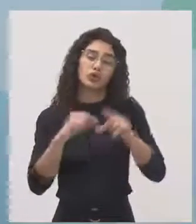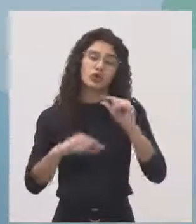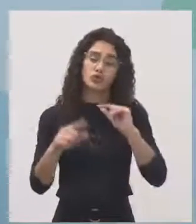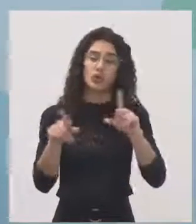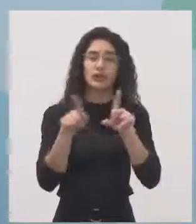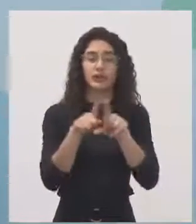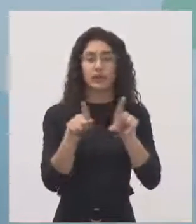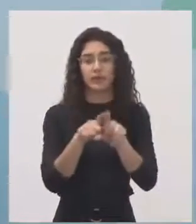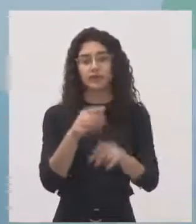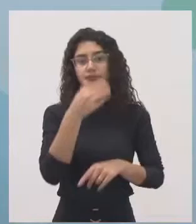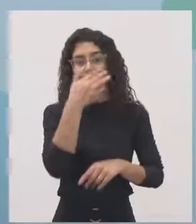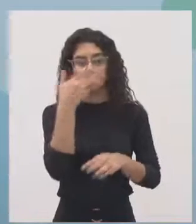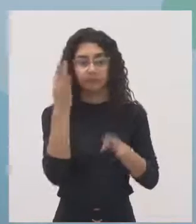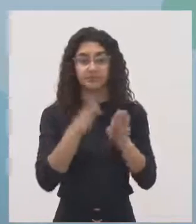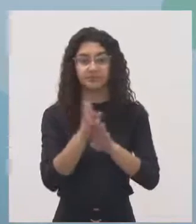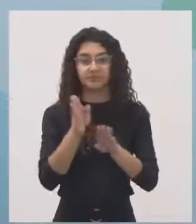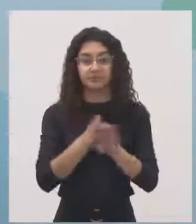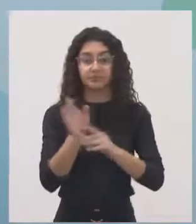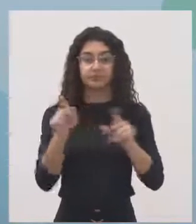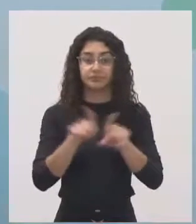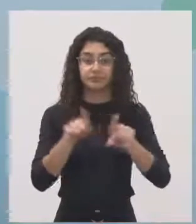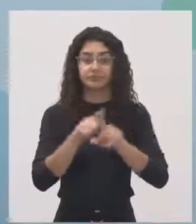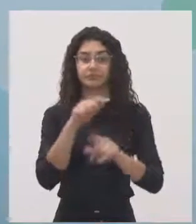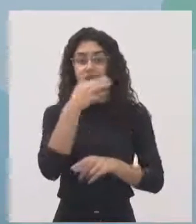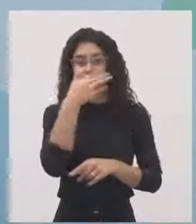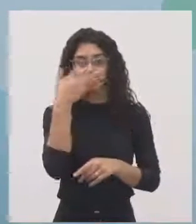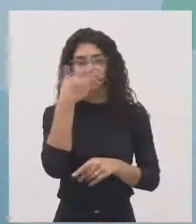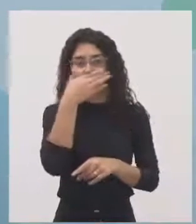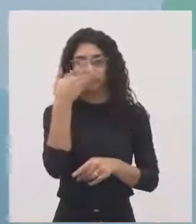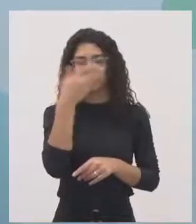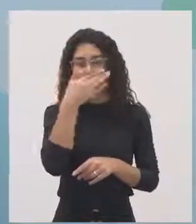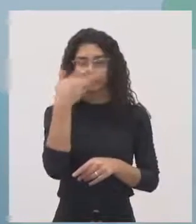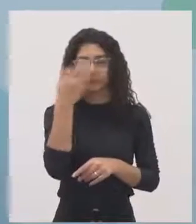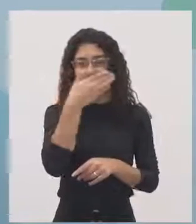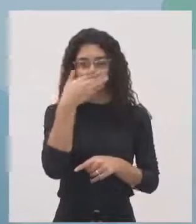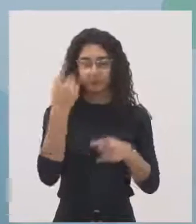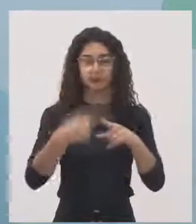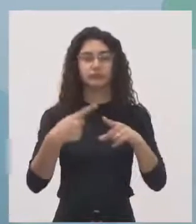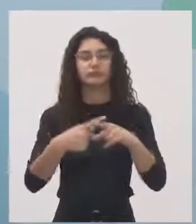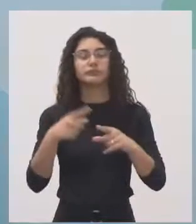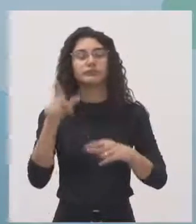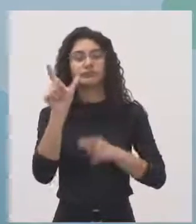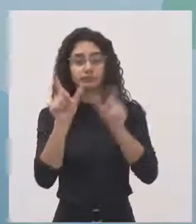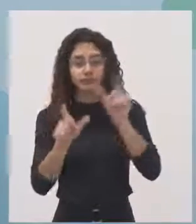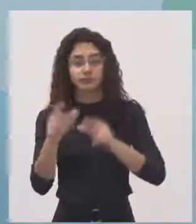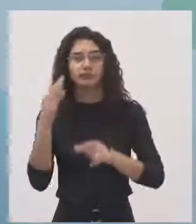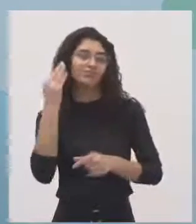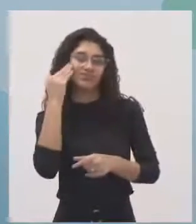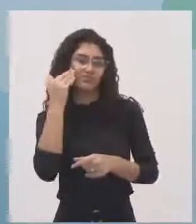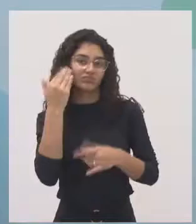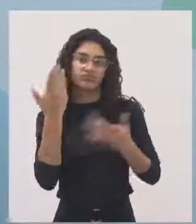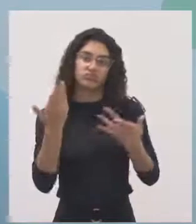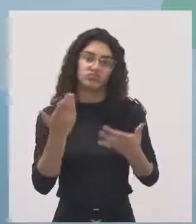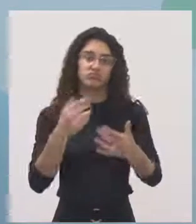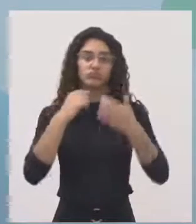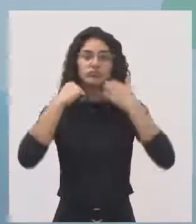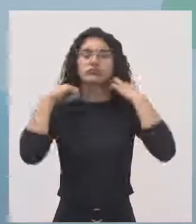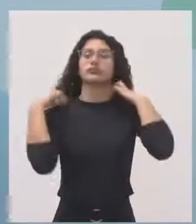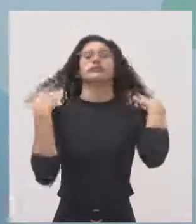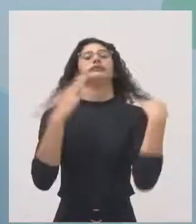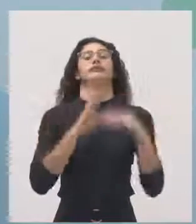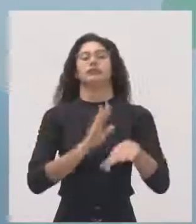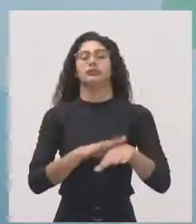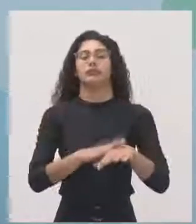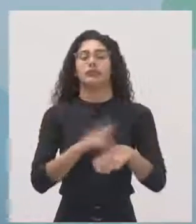de acesso, né? Porque também tem muita gente que não tem acesso, também não tem conhecimento para fazer essas questões